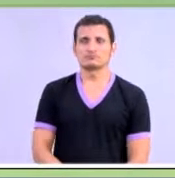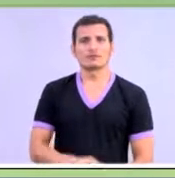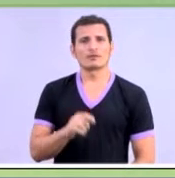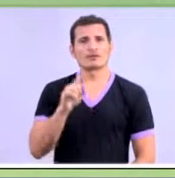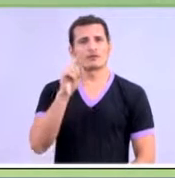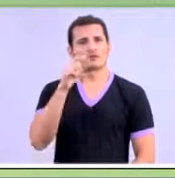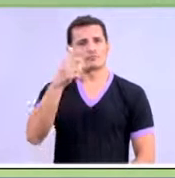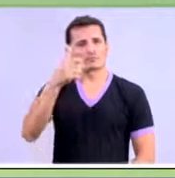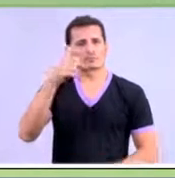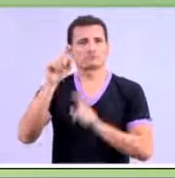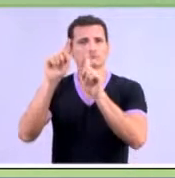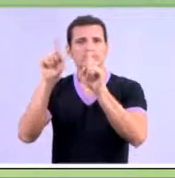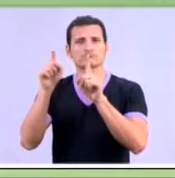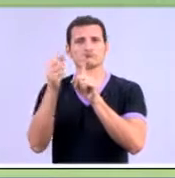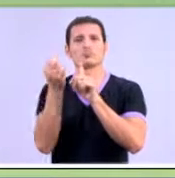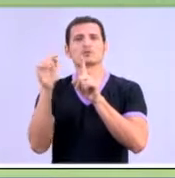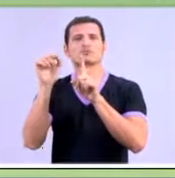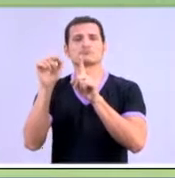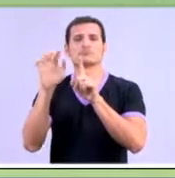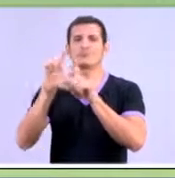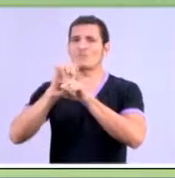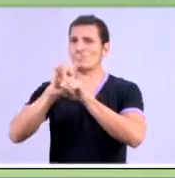aqui? 0.